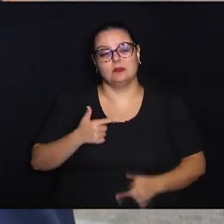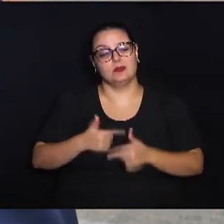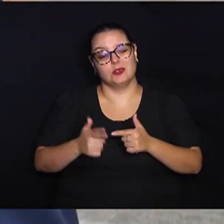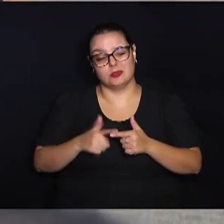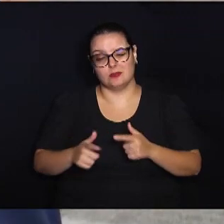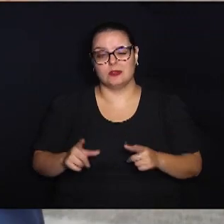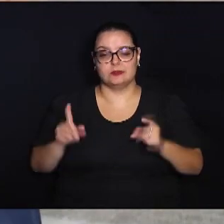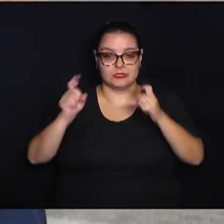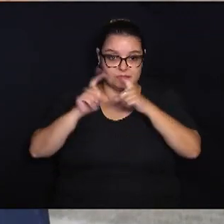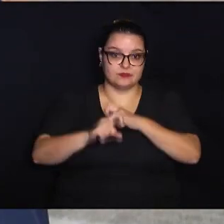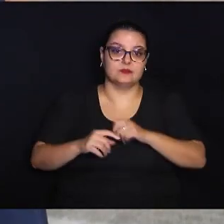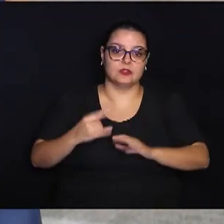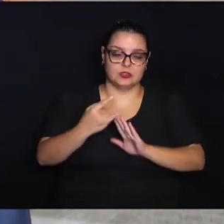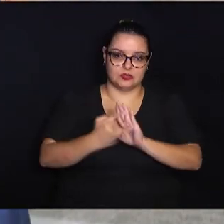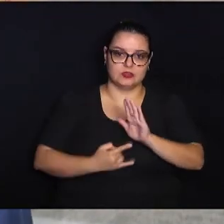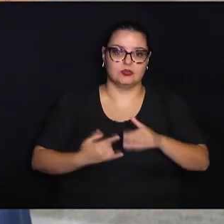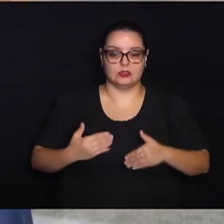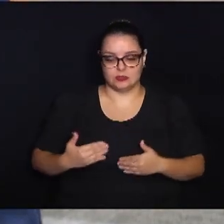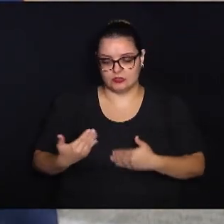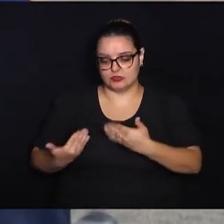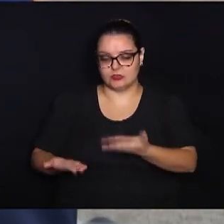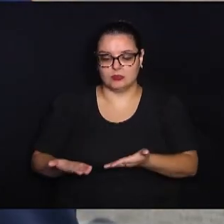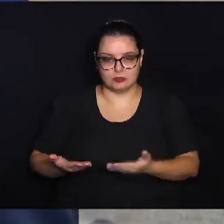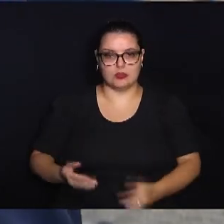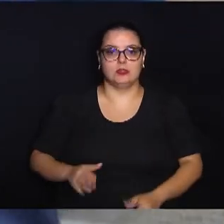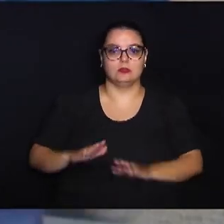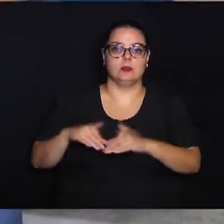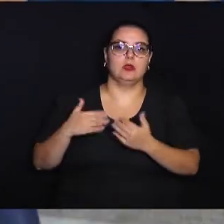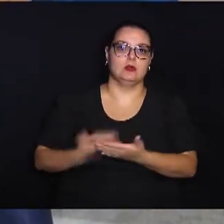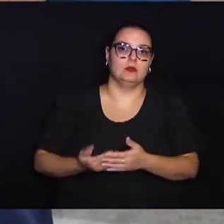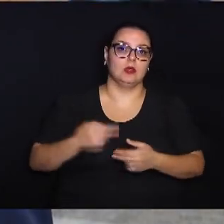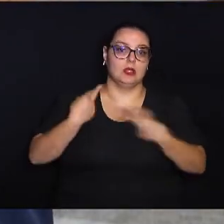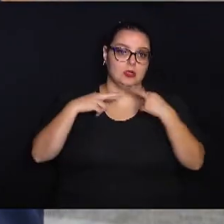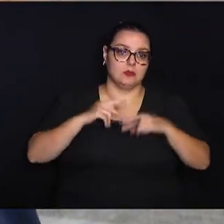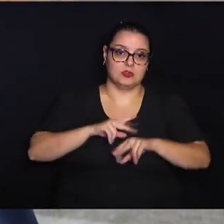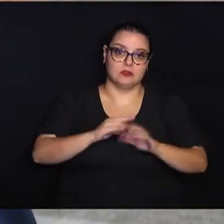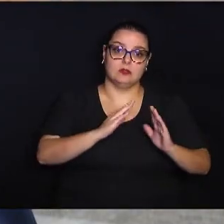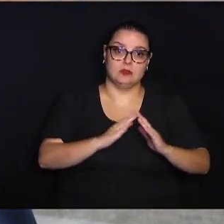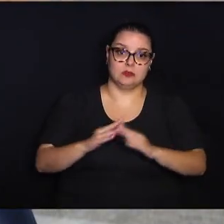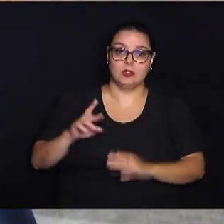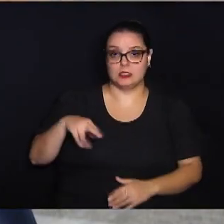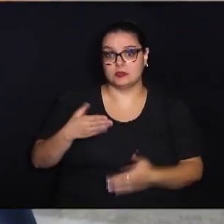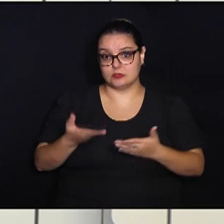nosso requerimento é motivado exatamente pela reclamação de muitos moradores por conta disso.